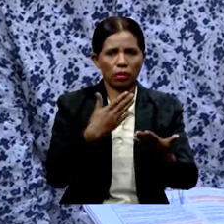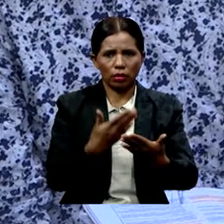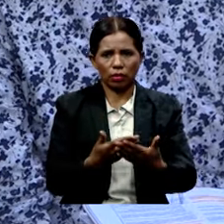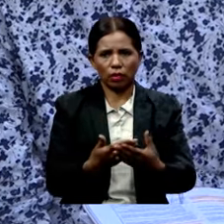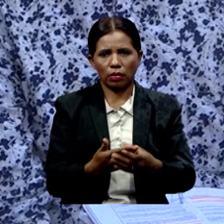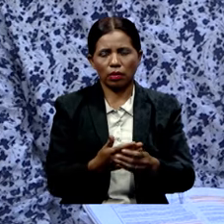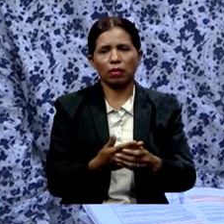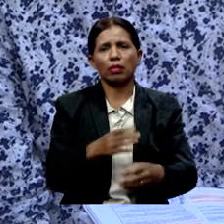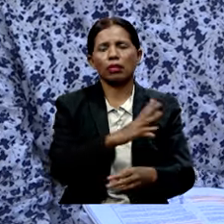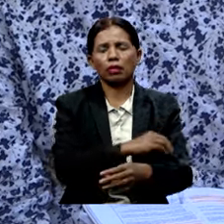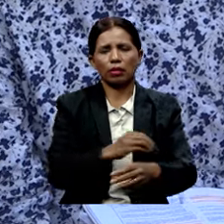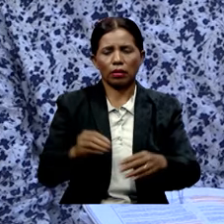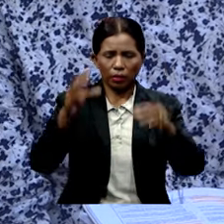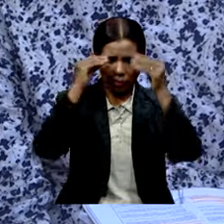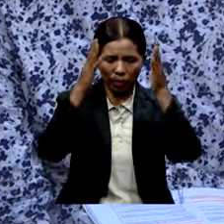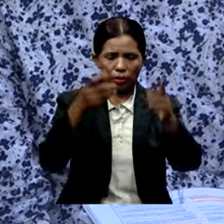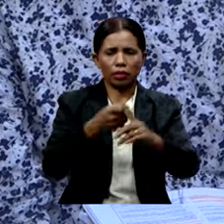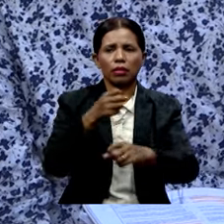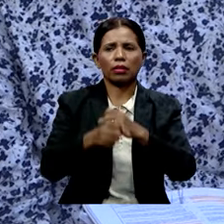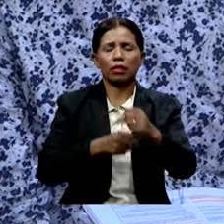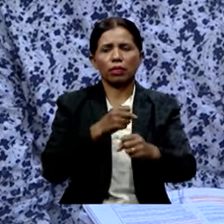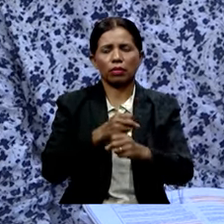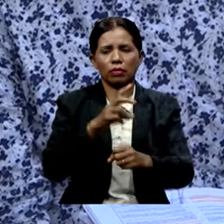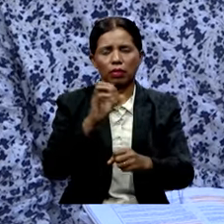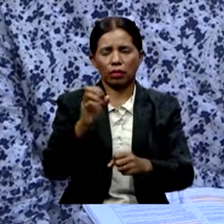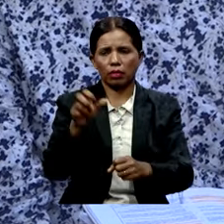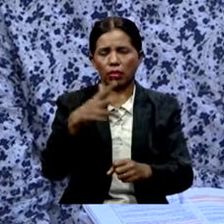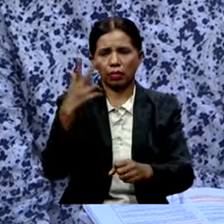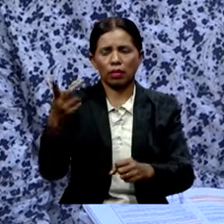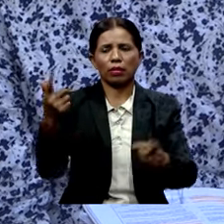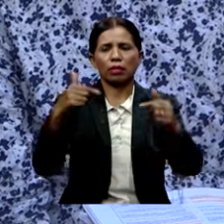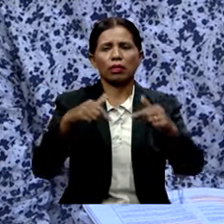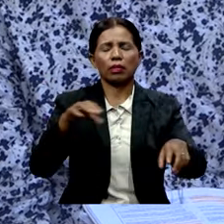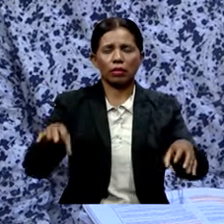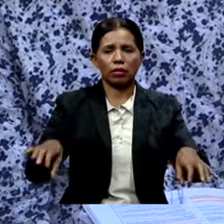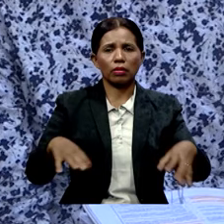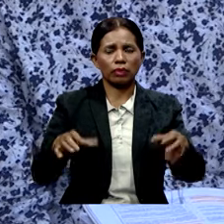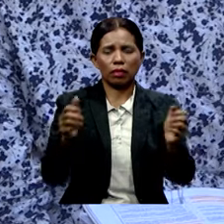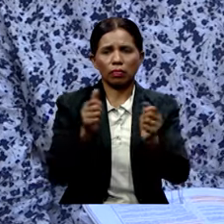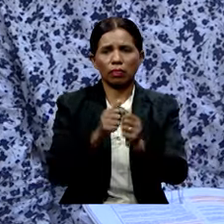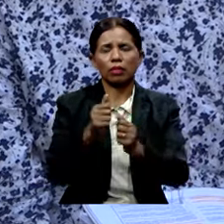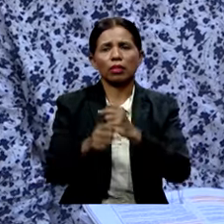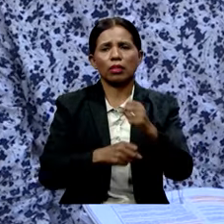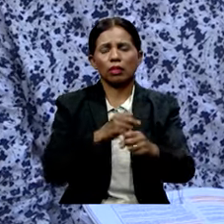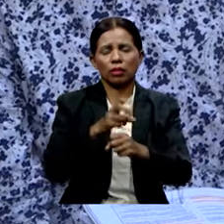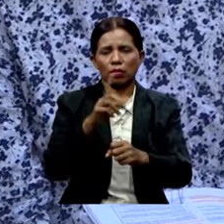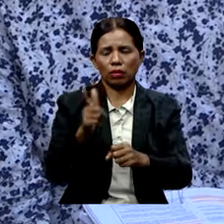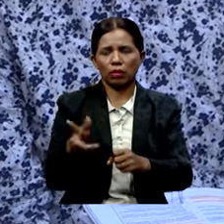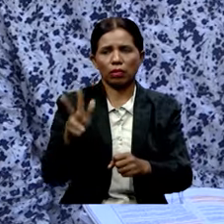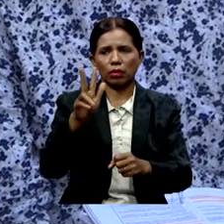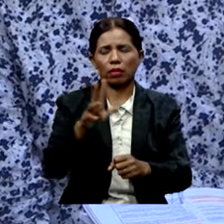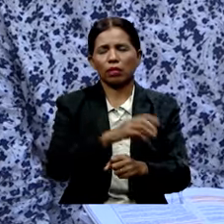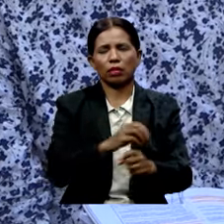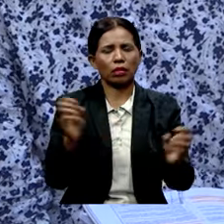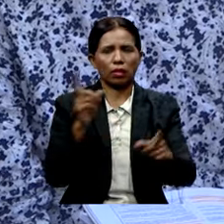tanto contratados usitinan rihun rua sanolu resintolu maileten no contratado ia tinan rihun rua ruanolu resintolu